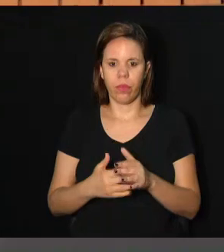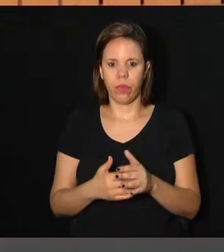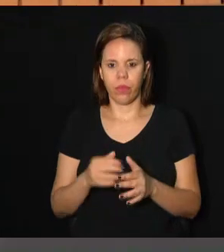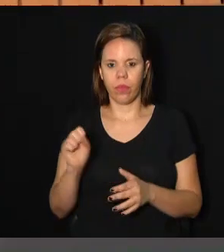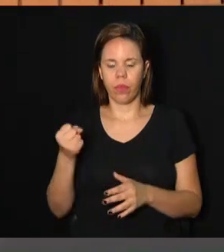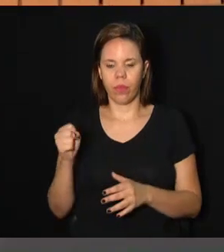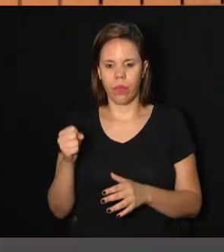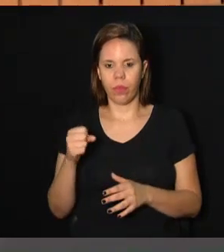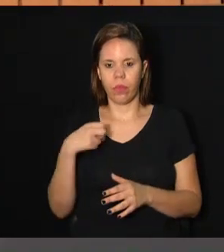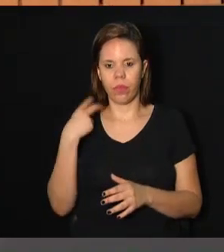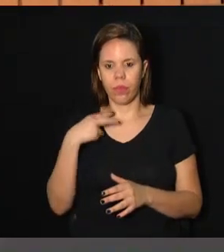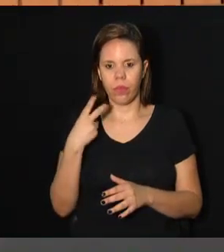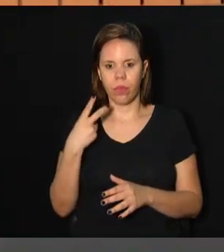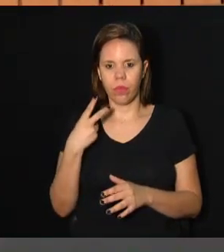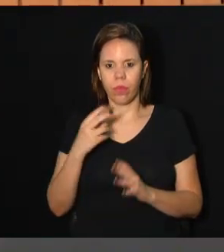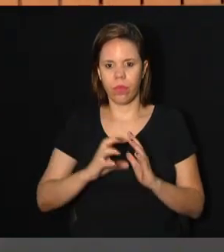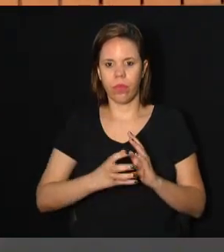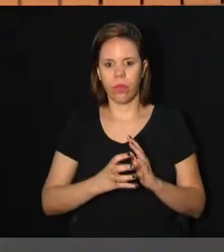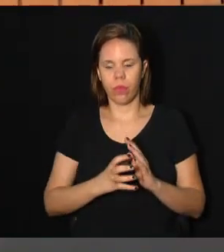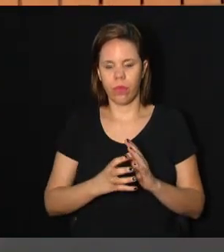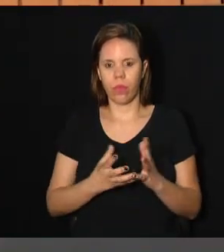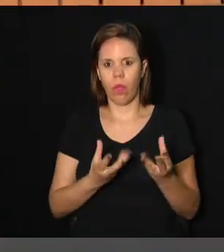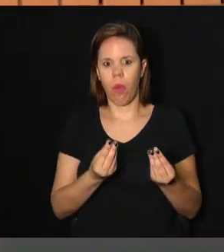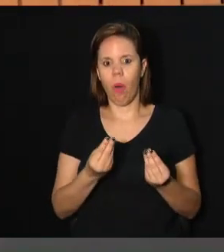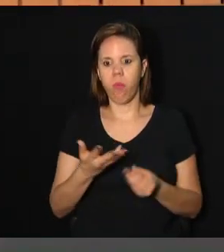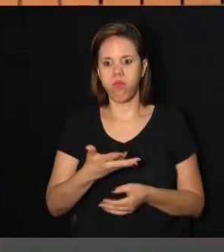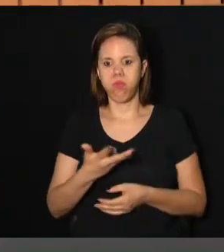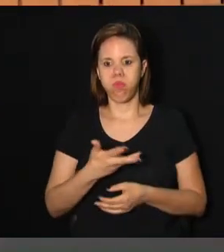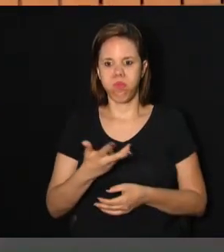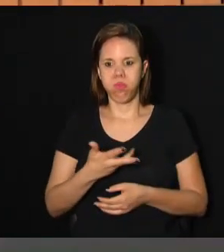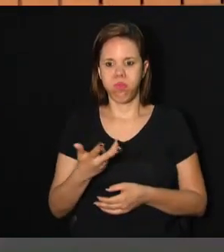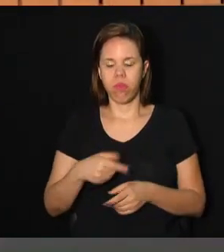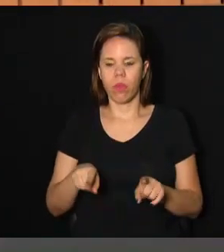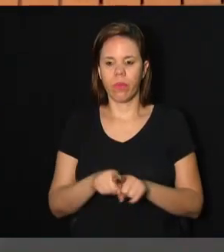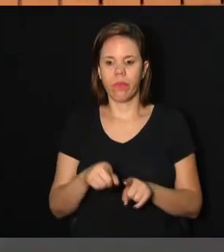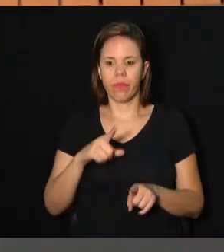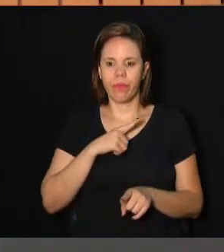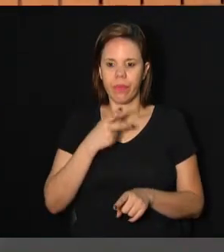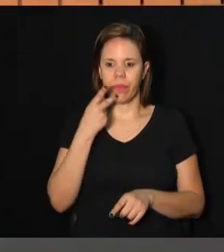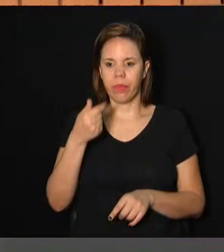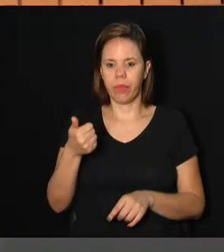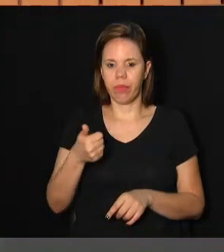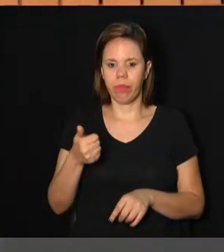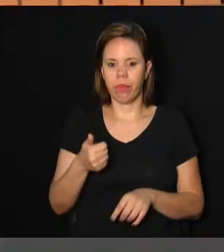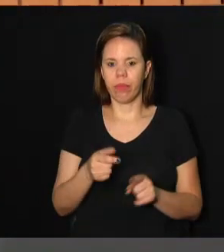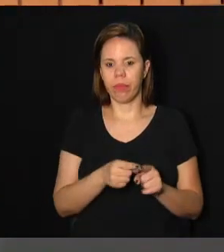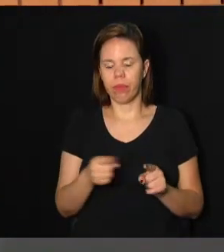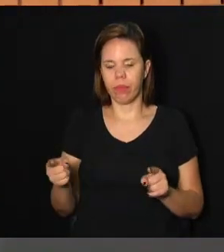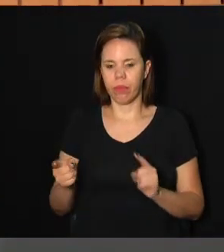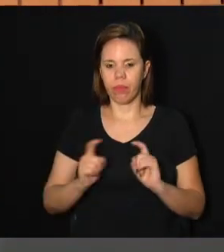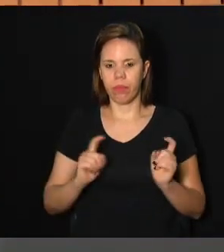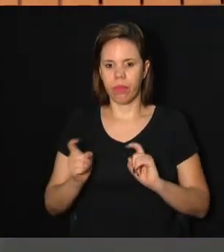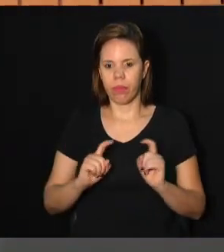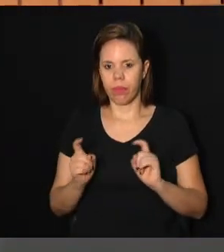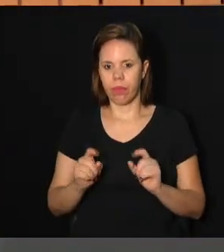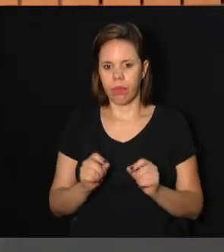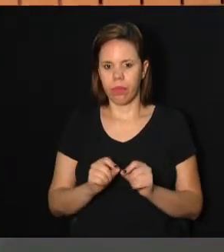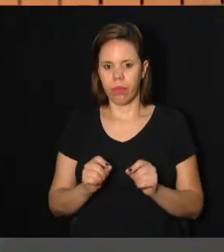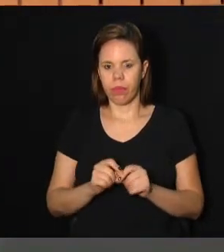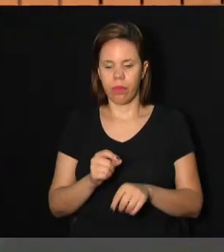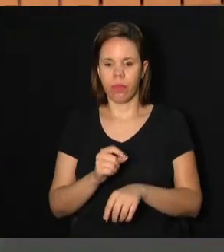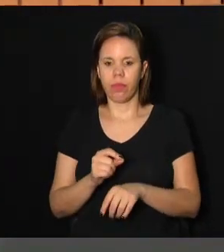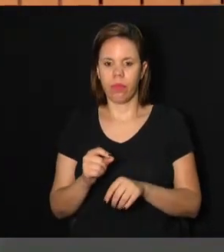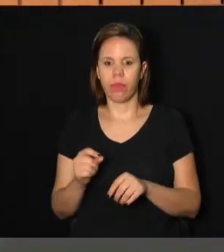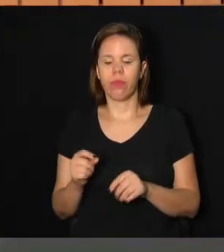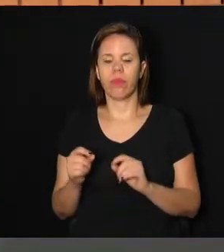vereadores da bancada, e ainda com muita agilidade, terão a palavra nessa primeira parte da sessão